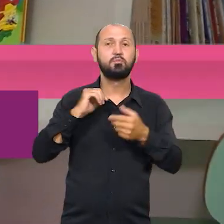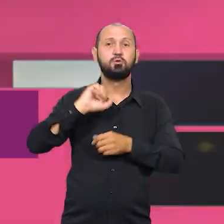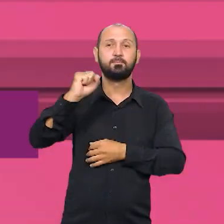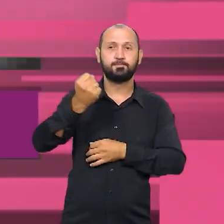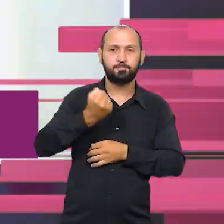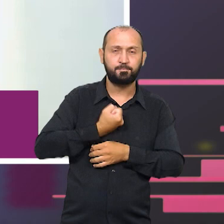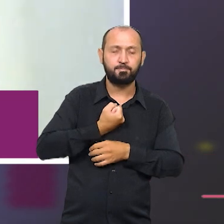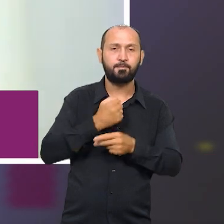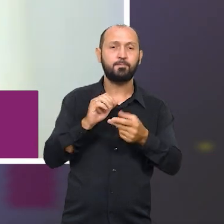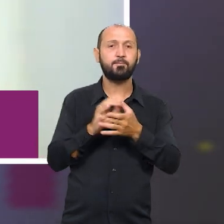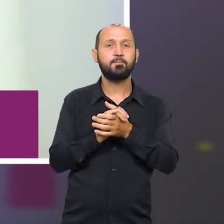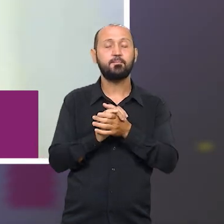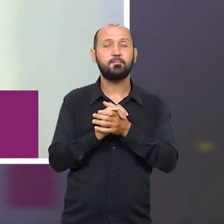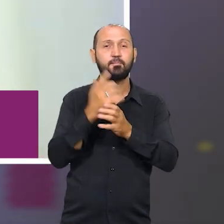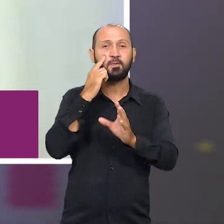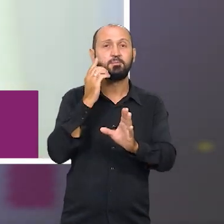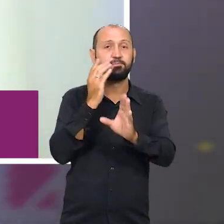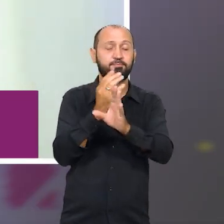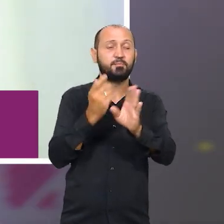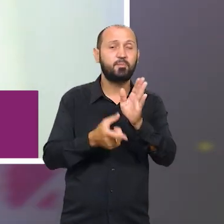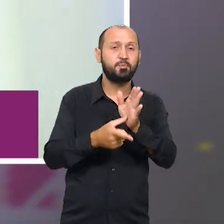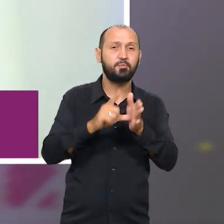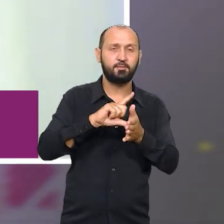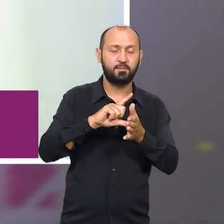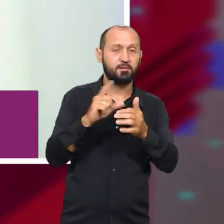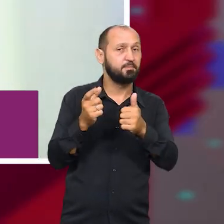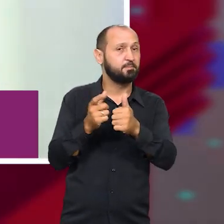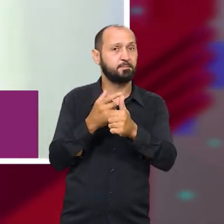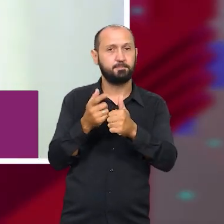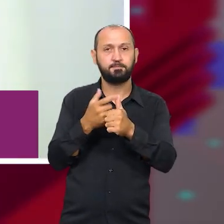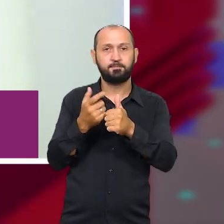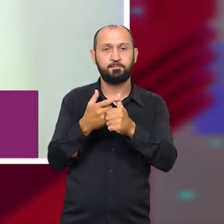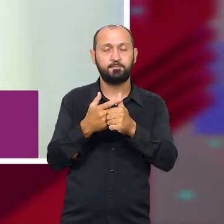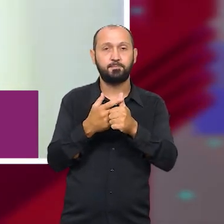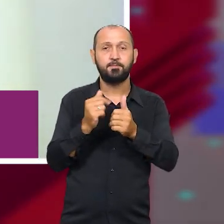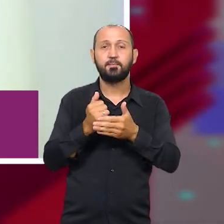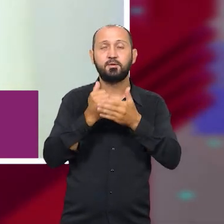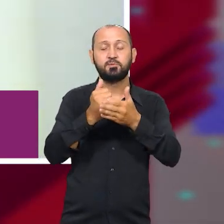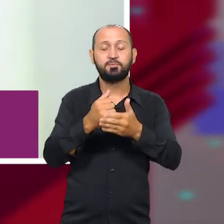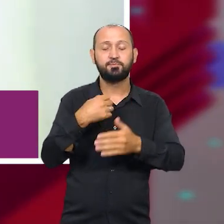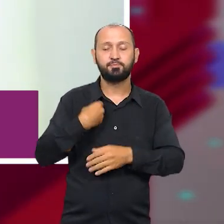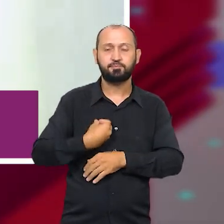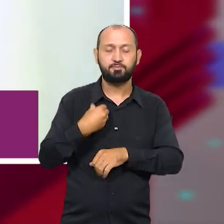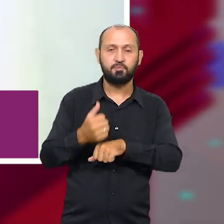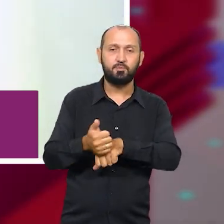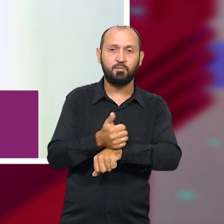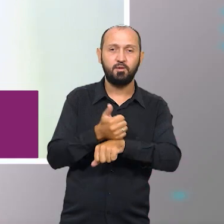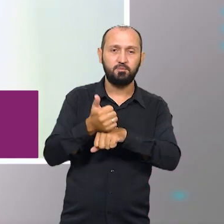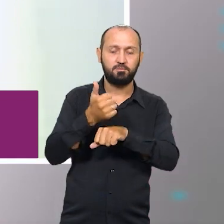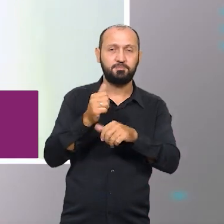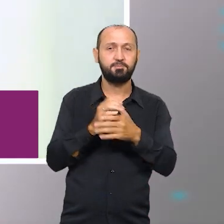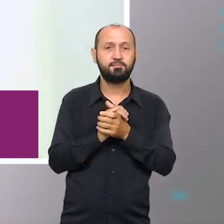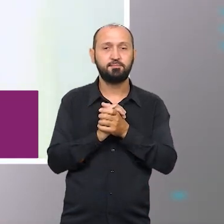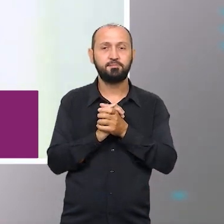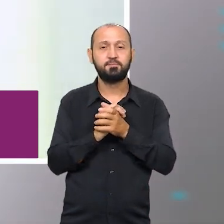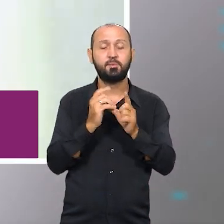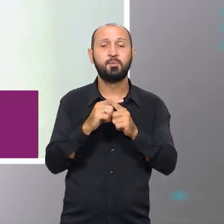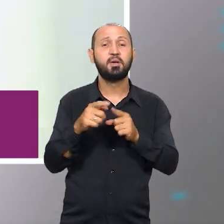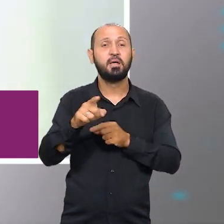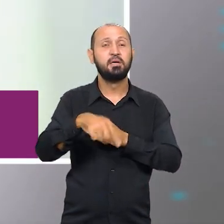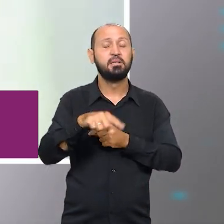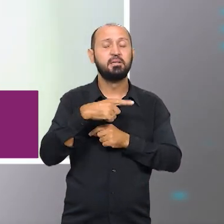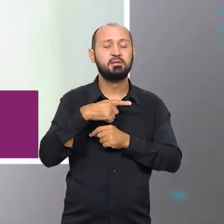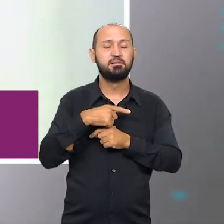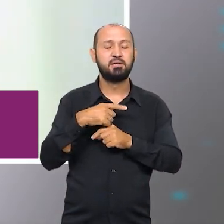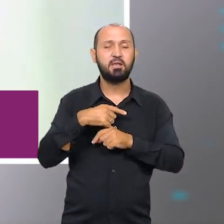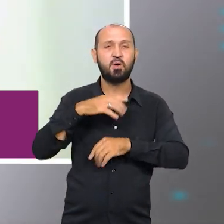casos de suicídio. Então, esse diagnóstico precoce, primeiro de tudo, que leva uma qualidade de vida, leva que